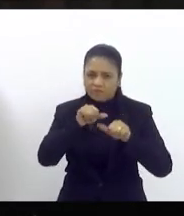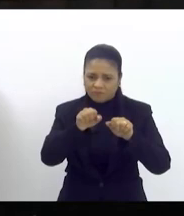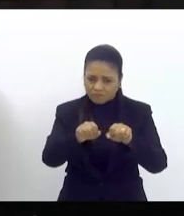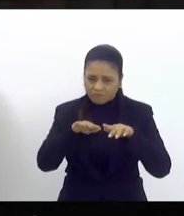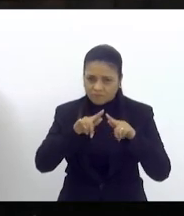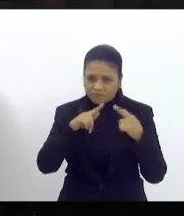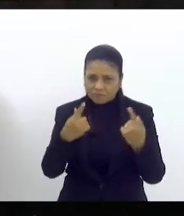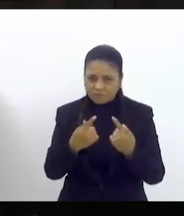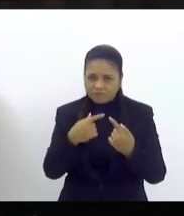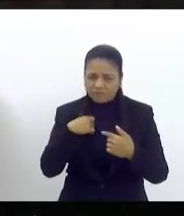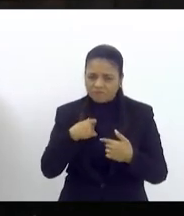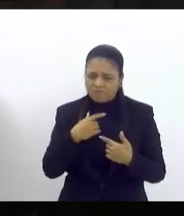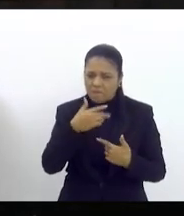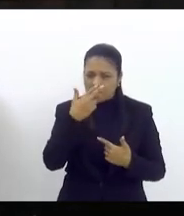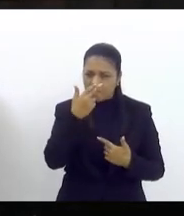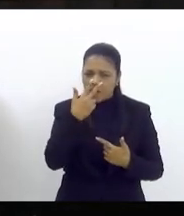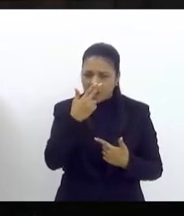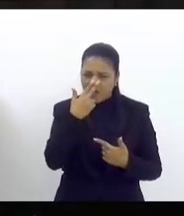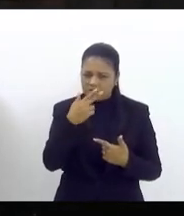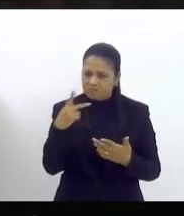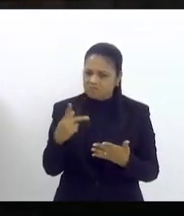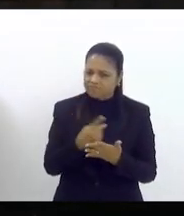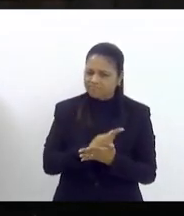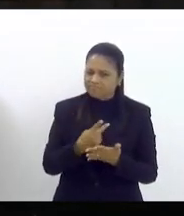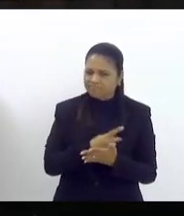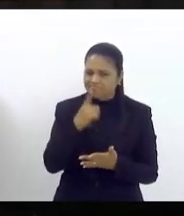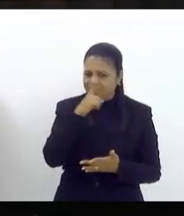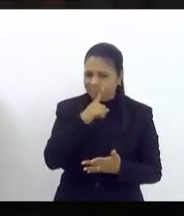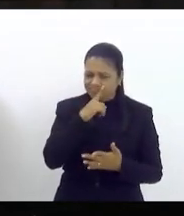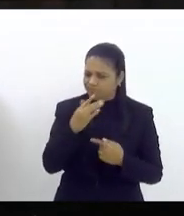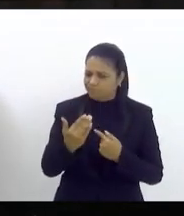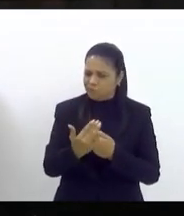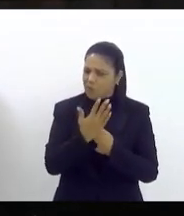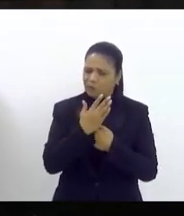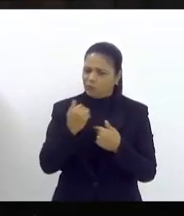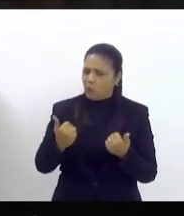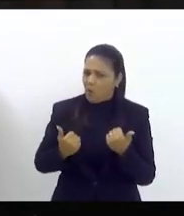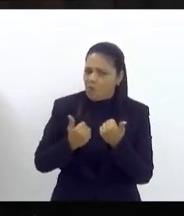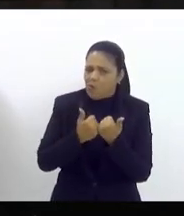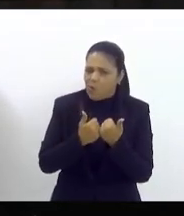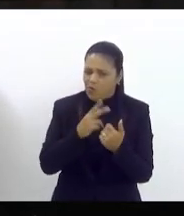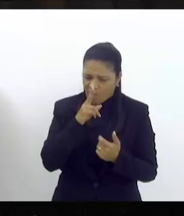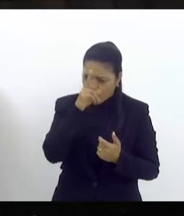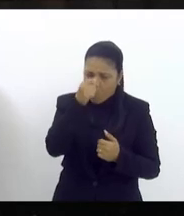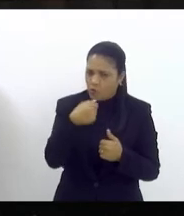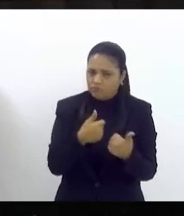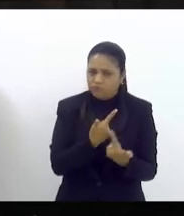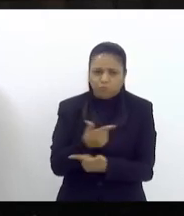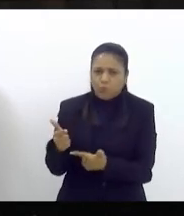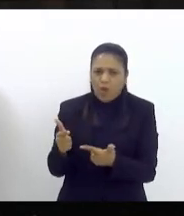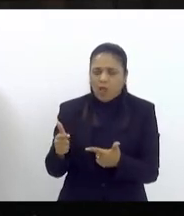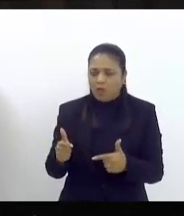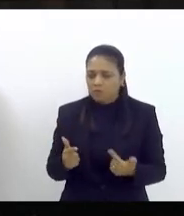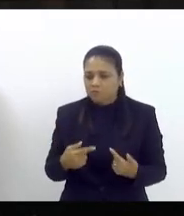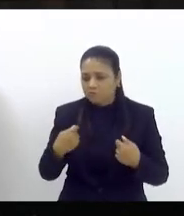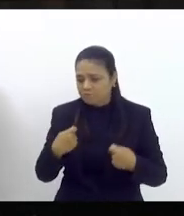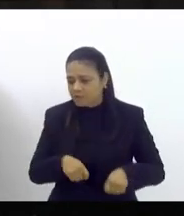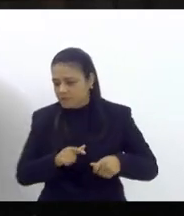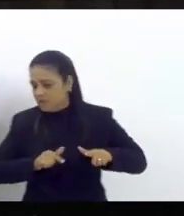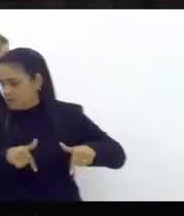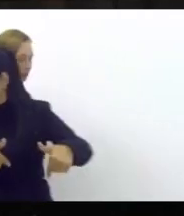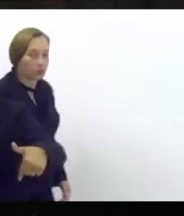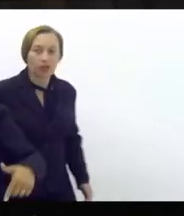puxadinho do executivo nada ajuda e nada nos fortalece precisamos avançar e